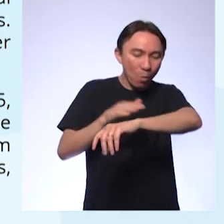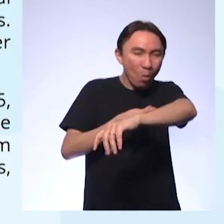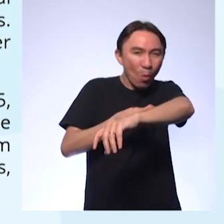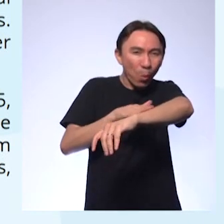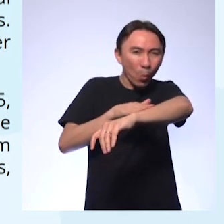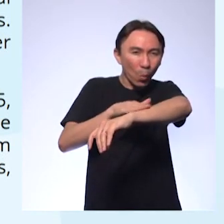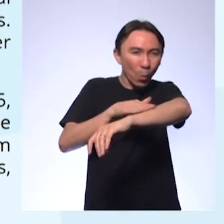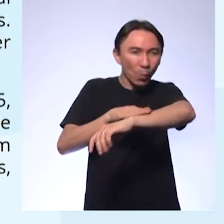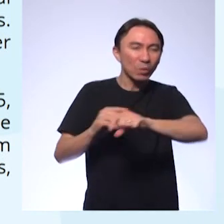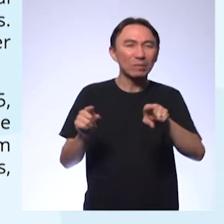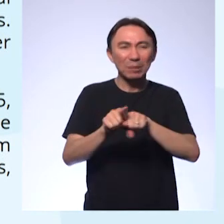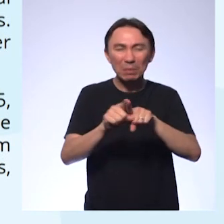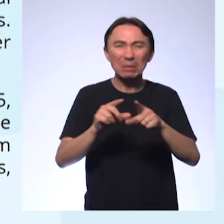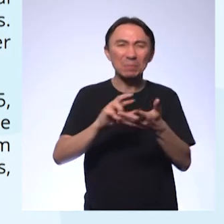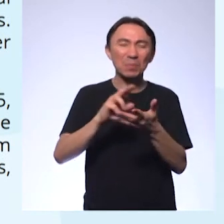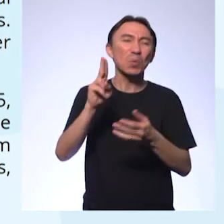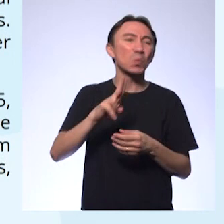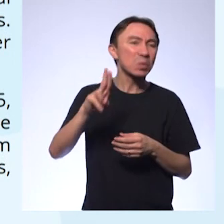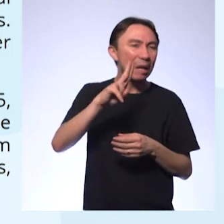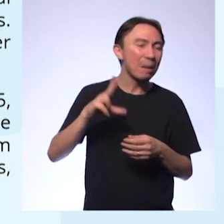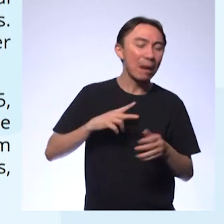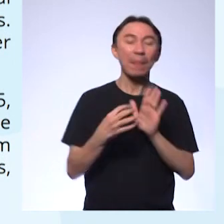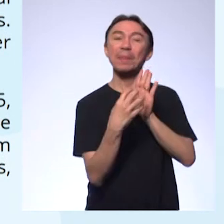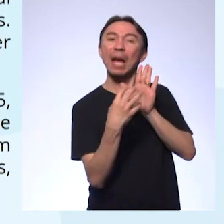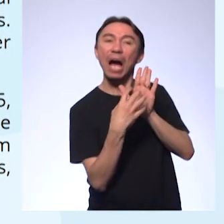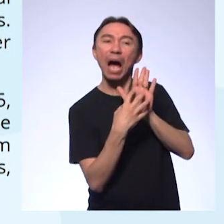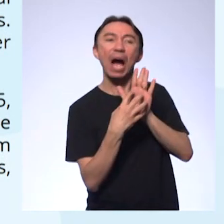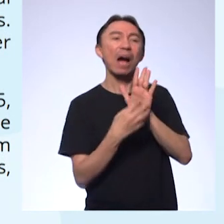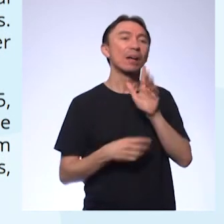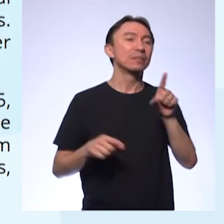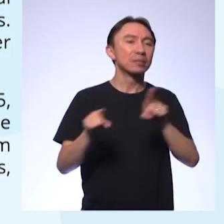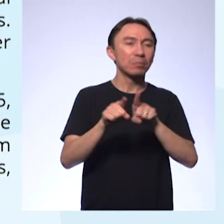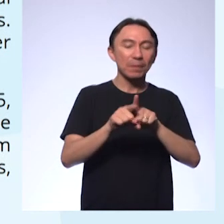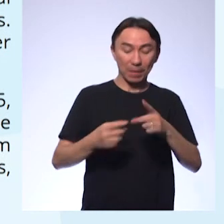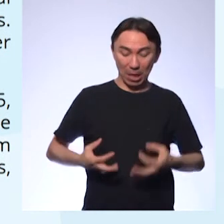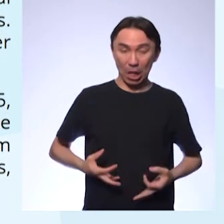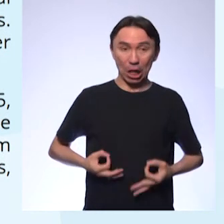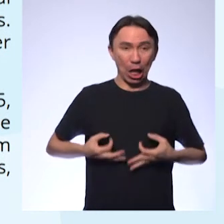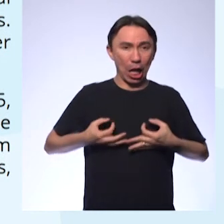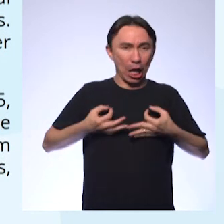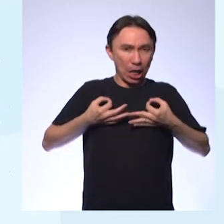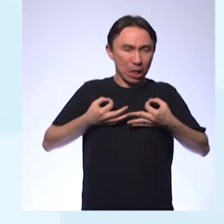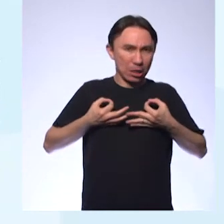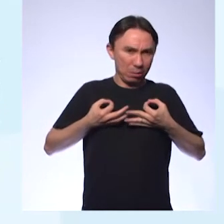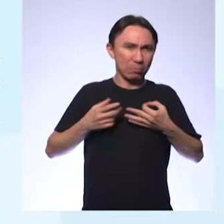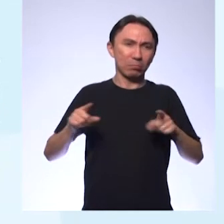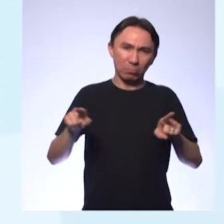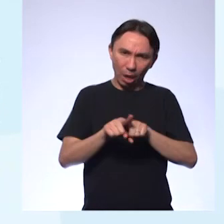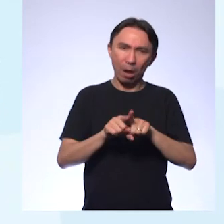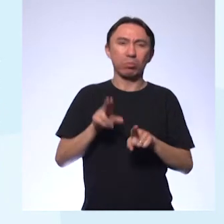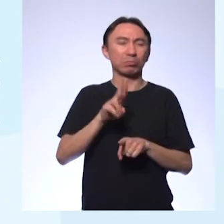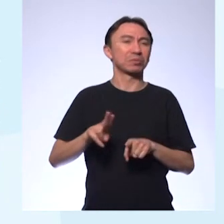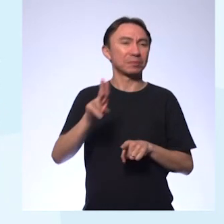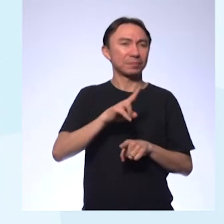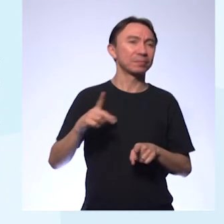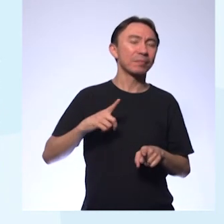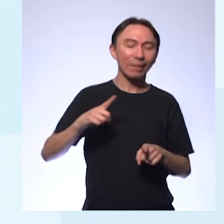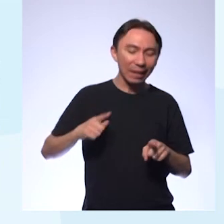doenças crônicas degenerativas, como câncer e além do transplante de medula também. E aqui nós temos a fórmula,